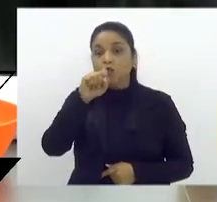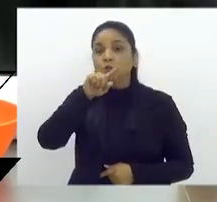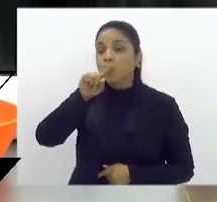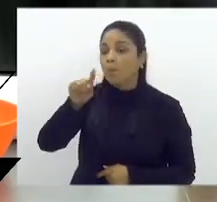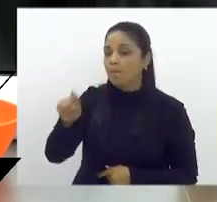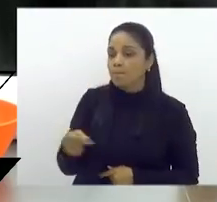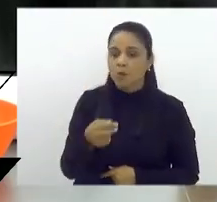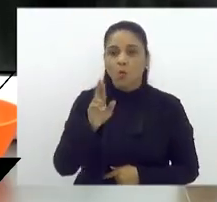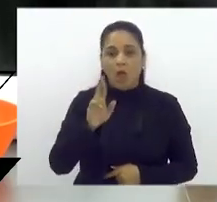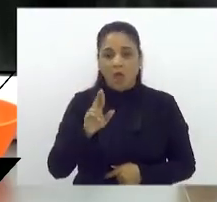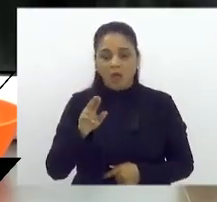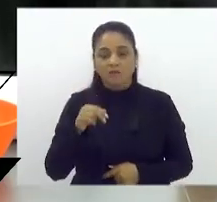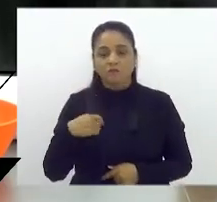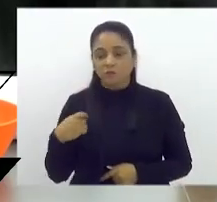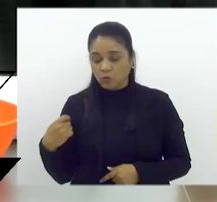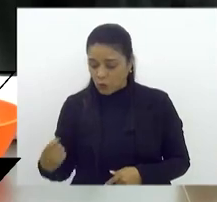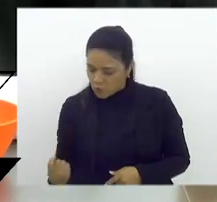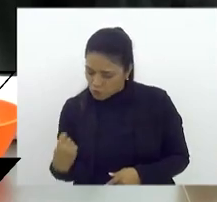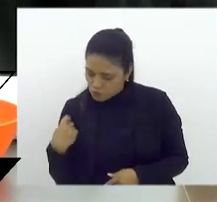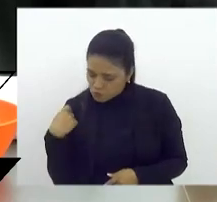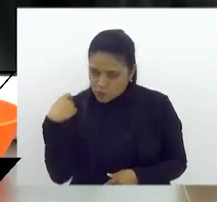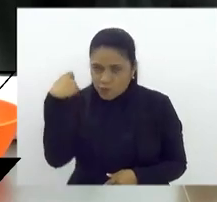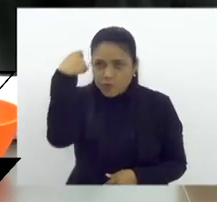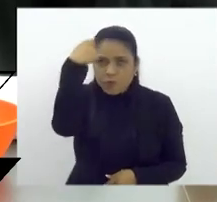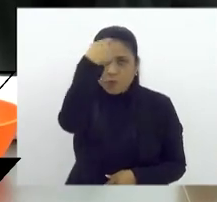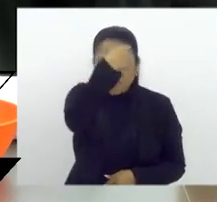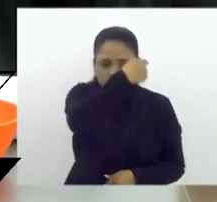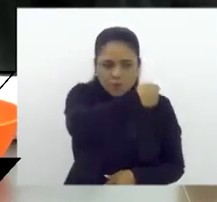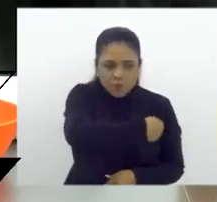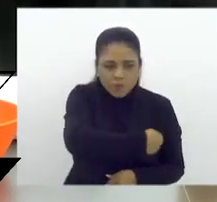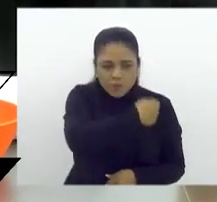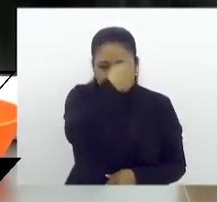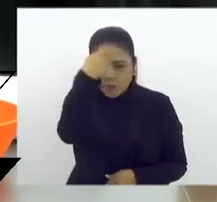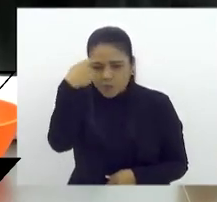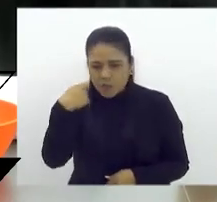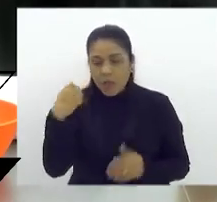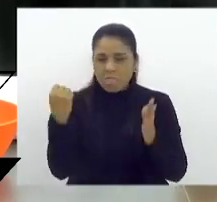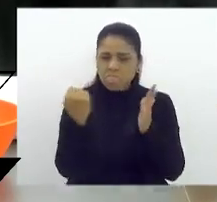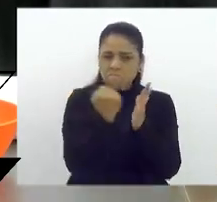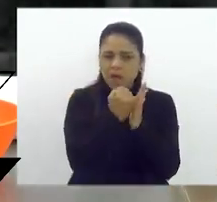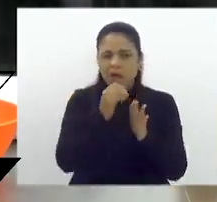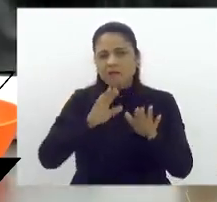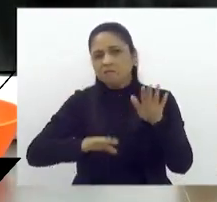aquele que, que é o portátil, depende da marca, entre